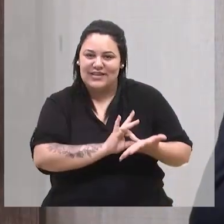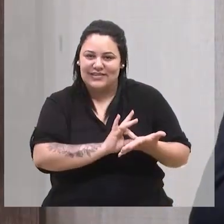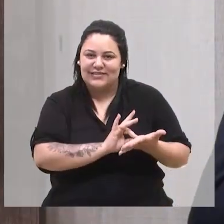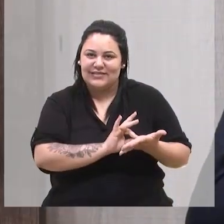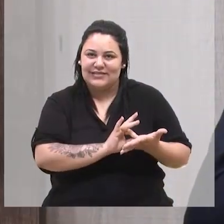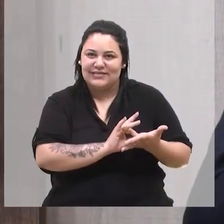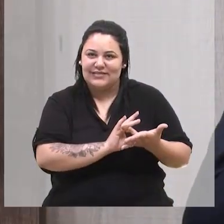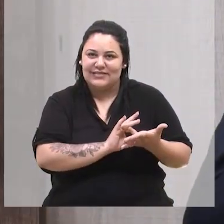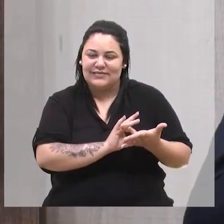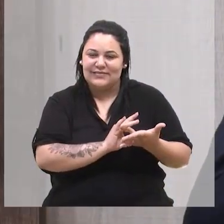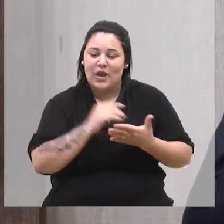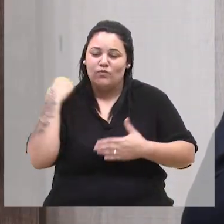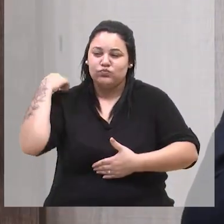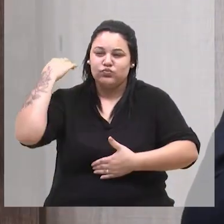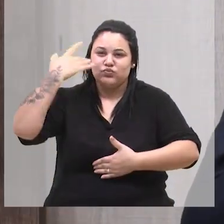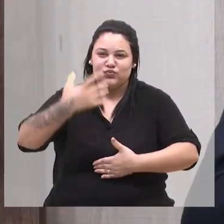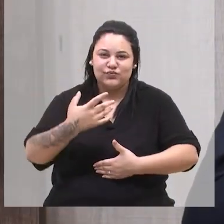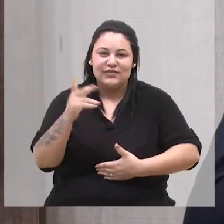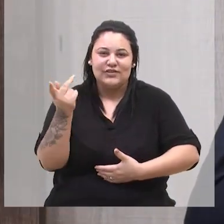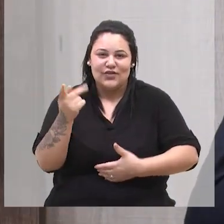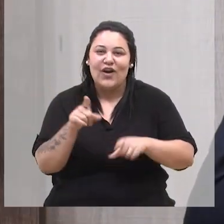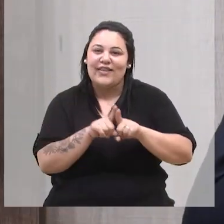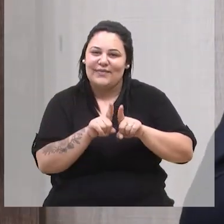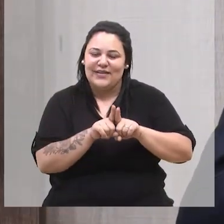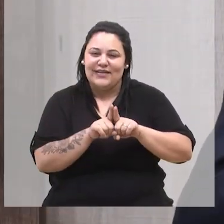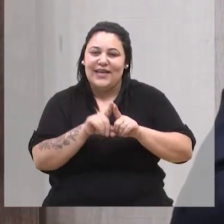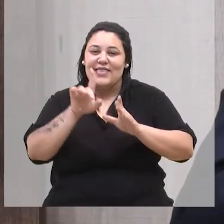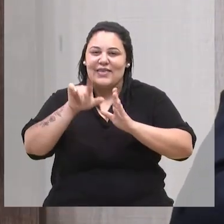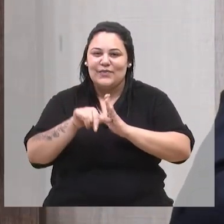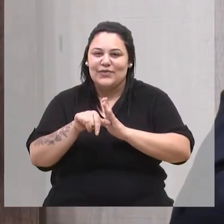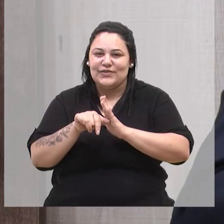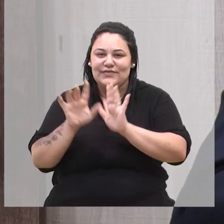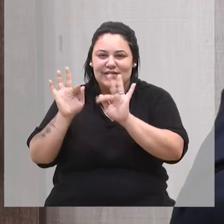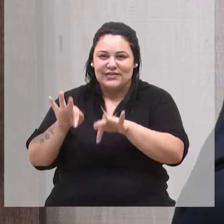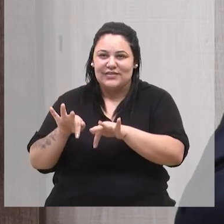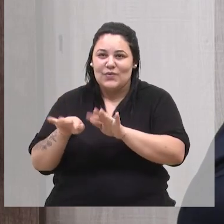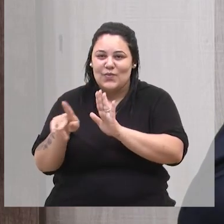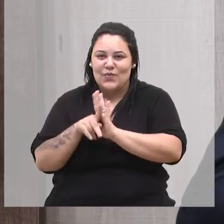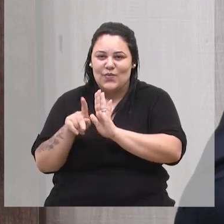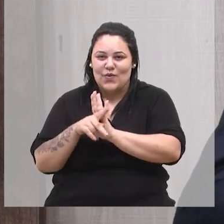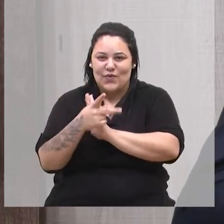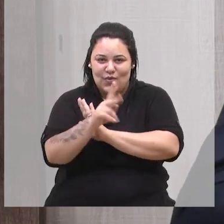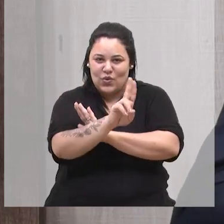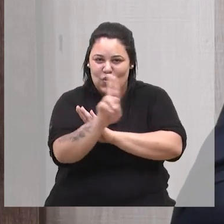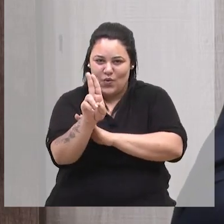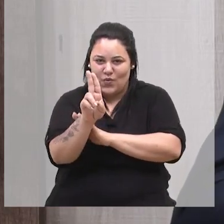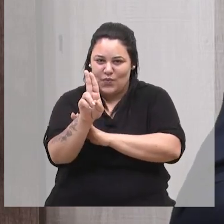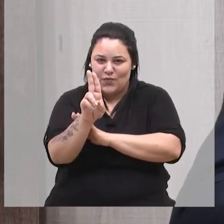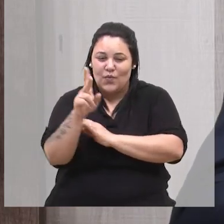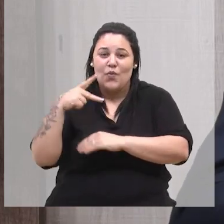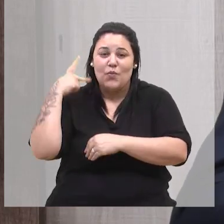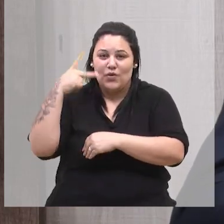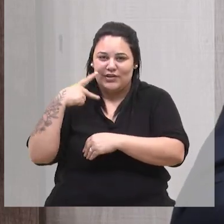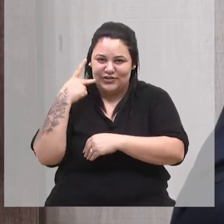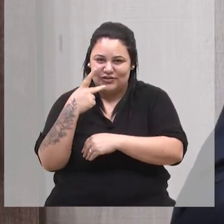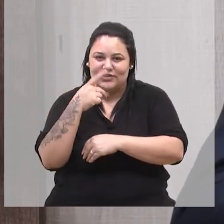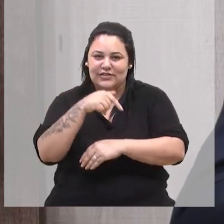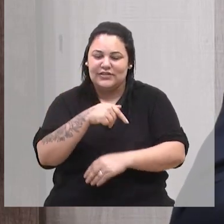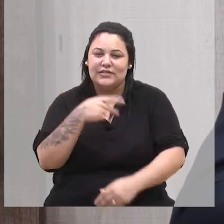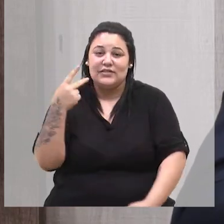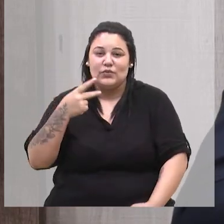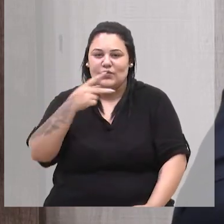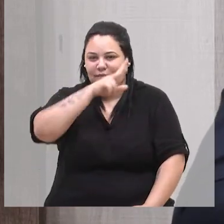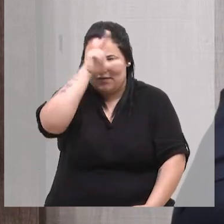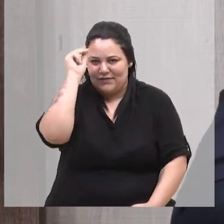longo da história, e depois aqui findando com o seu próprio nome, mas aí não como ex-vereadora, como política da cidade, foi vice-prefeito,